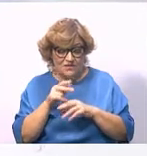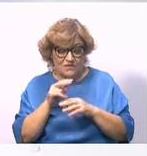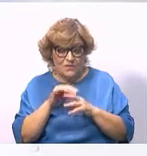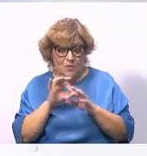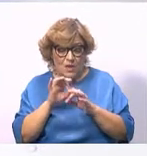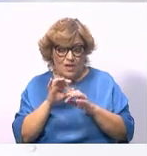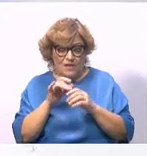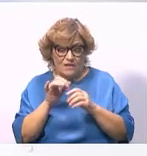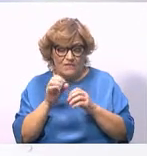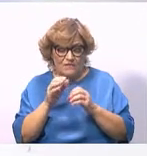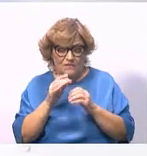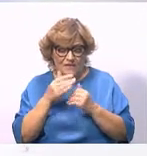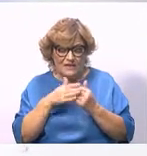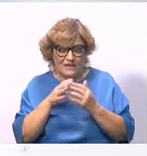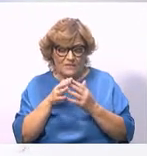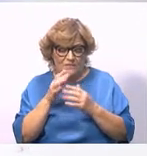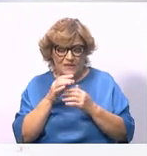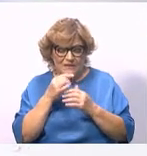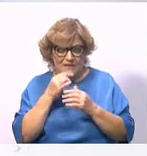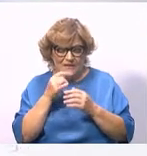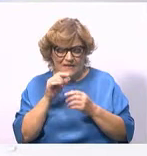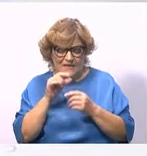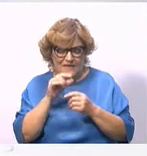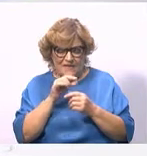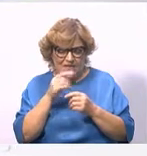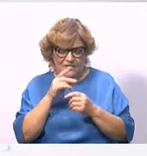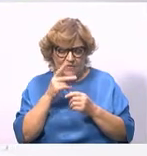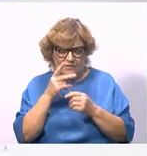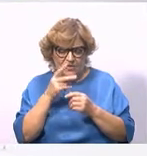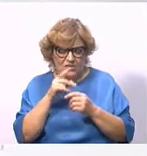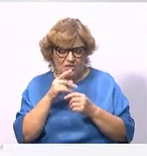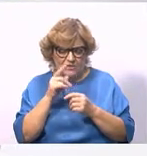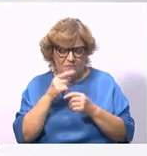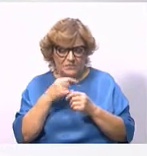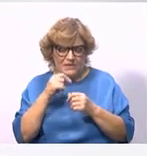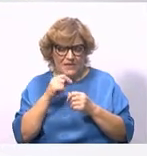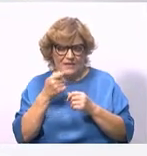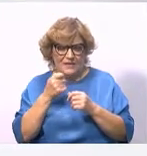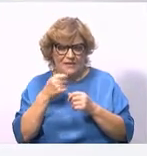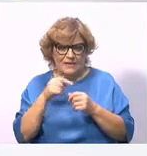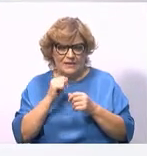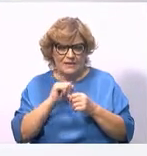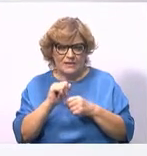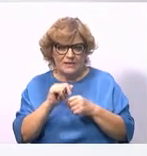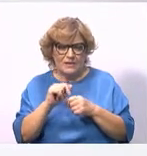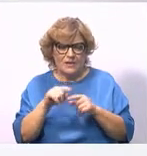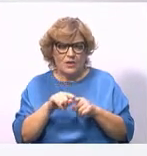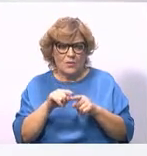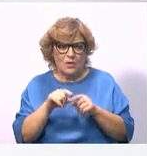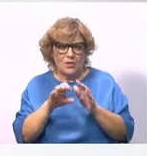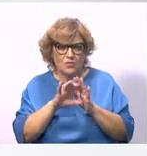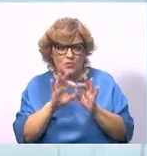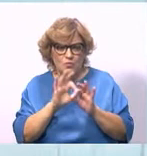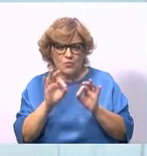Portanto, colocou o dente de alho entre os O dedos. dente não, um bocadinho. Sim, provavelmente uma meia por cima para ficar ali preso. Exatamente, acondicionou e